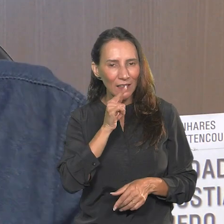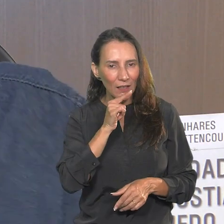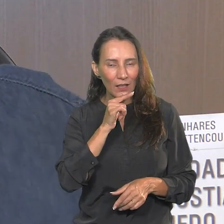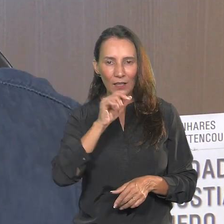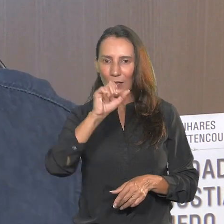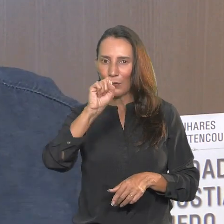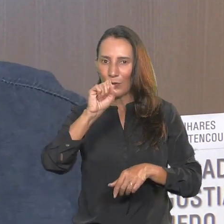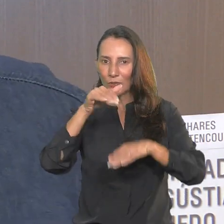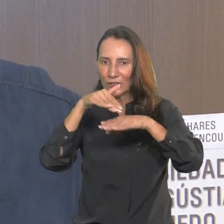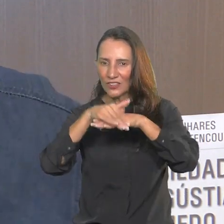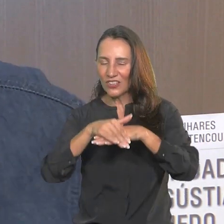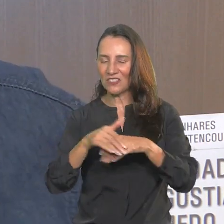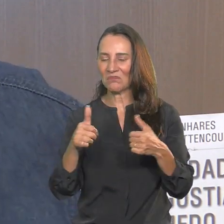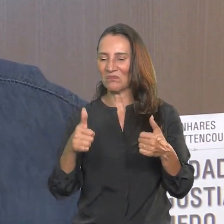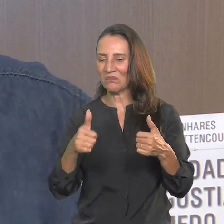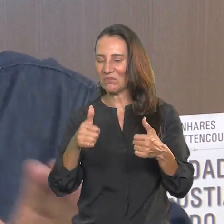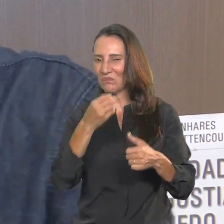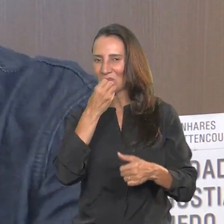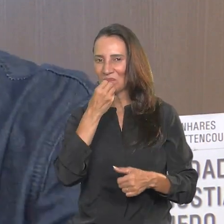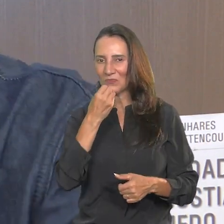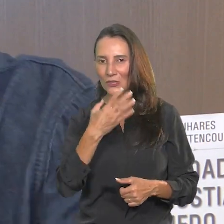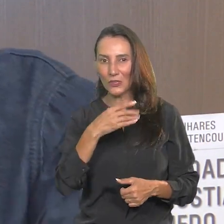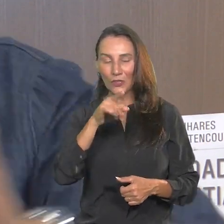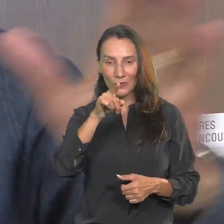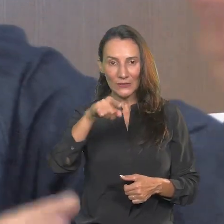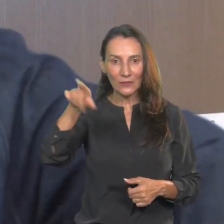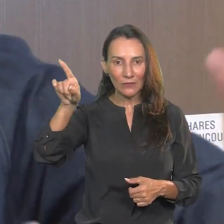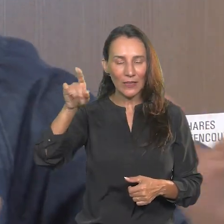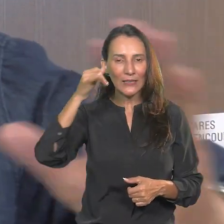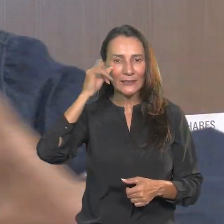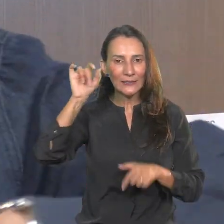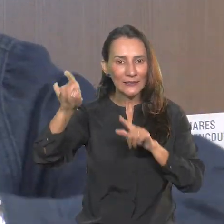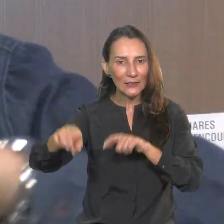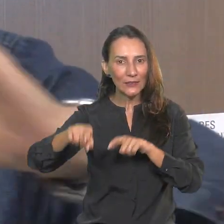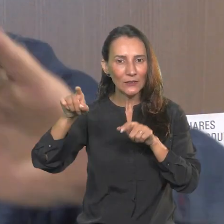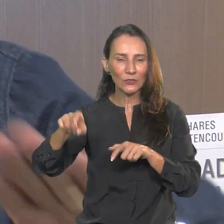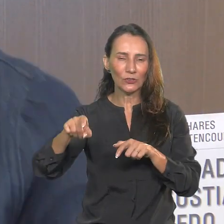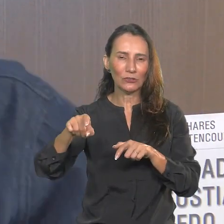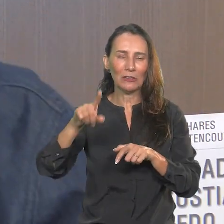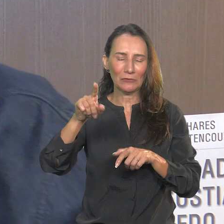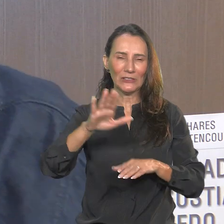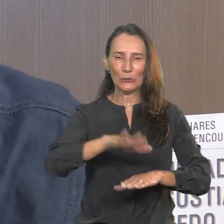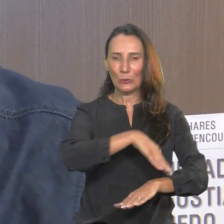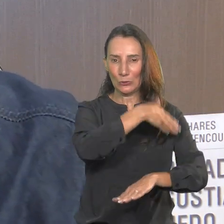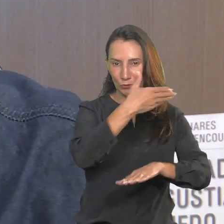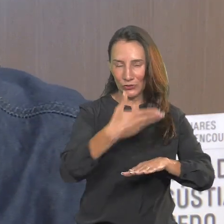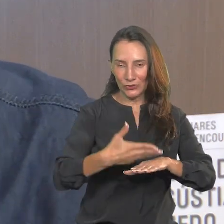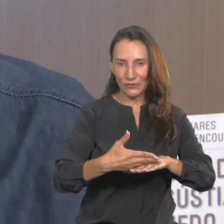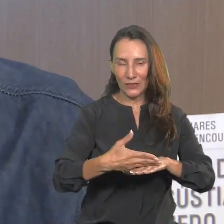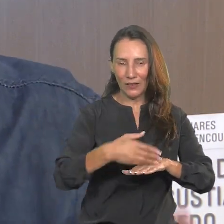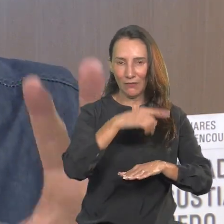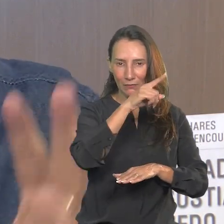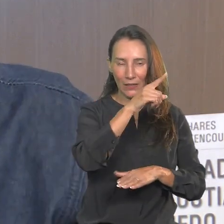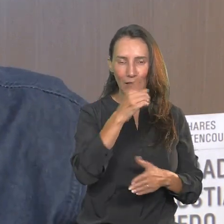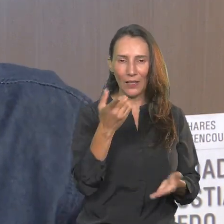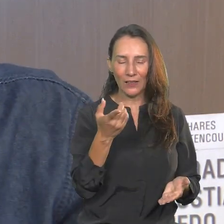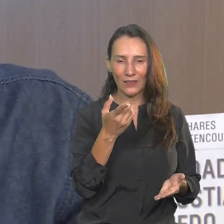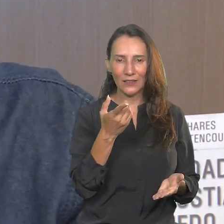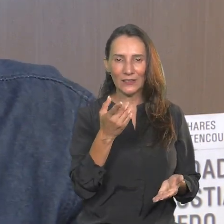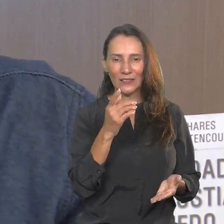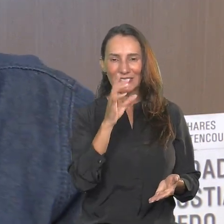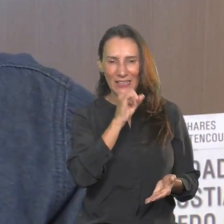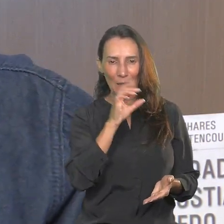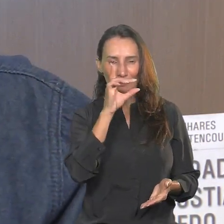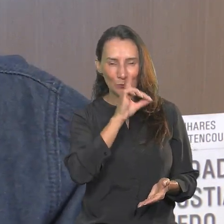poxa, nota 10. Você que vai para o sítio, vai para a fazenda, passa o dia com a sua família e não tem um